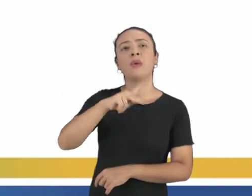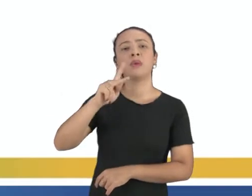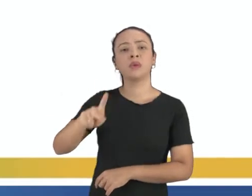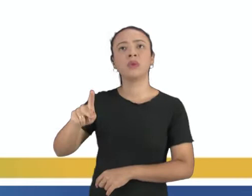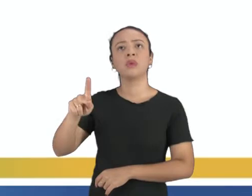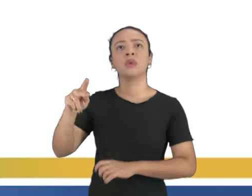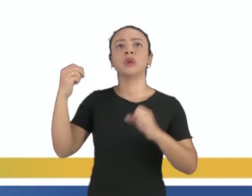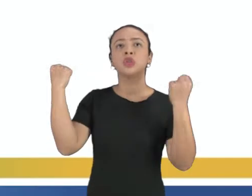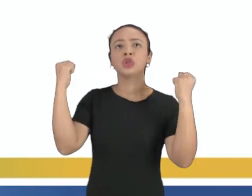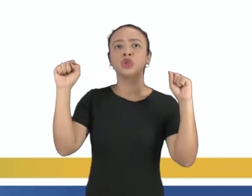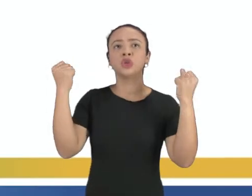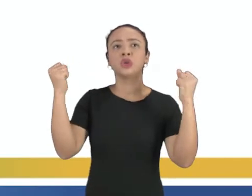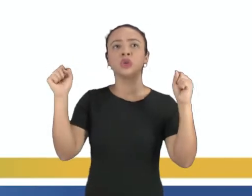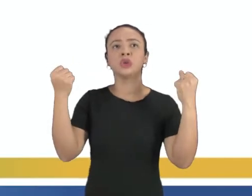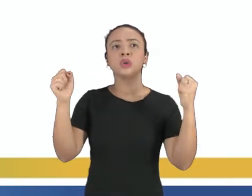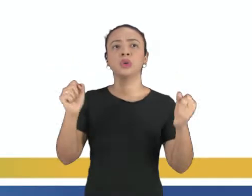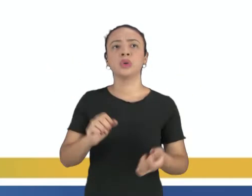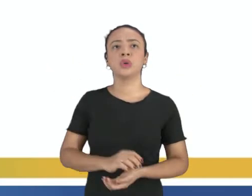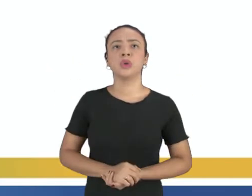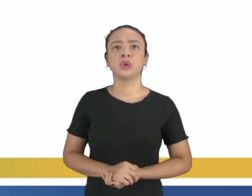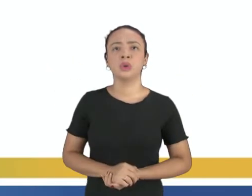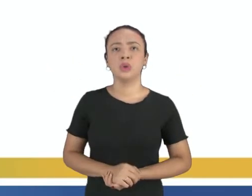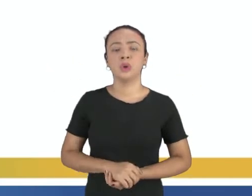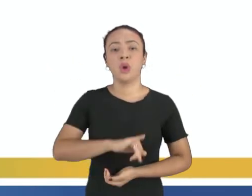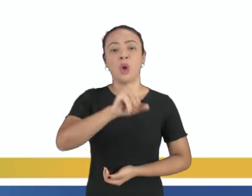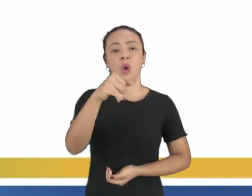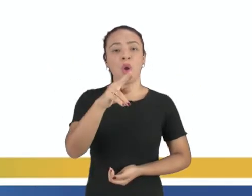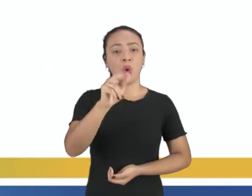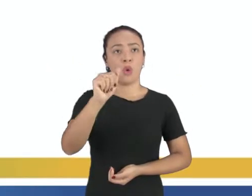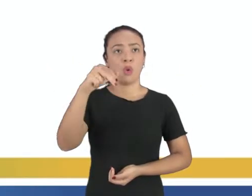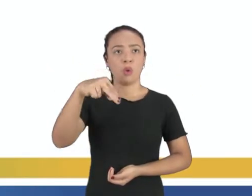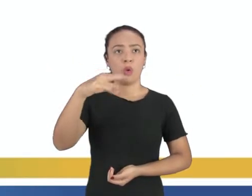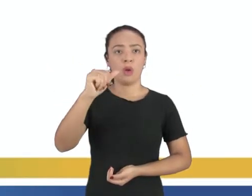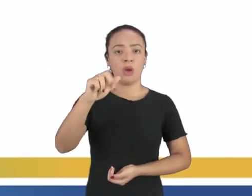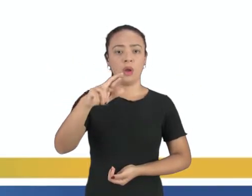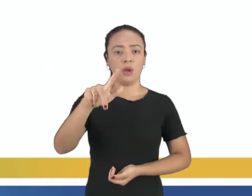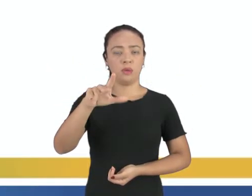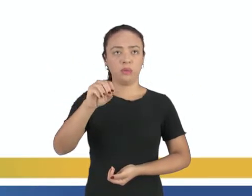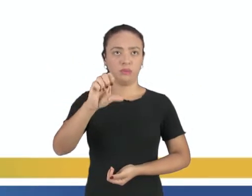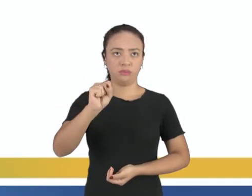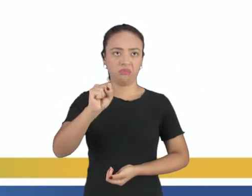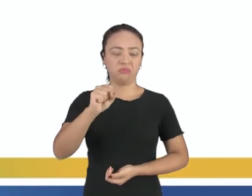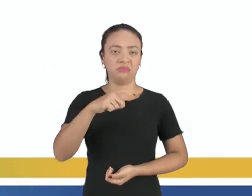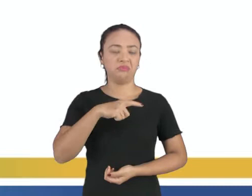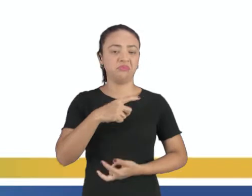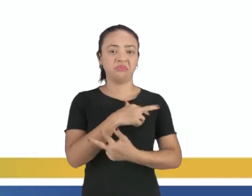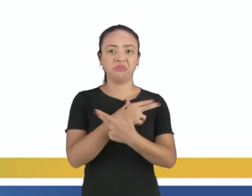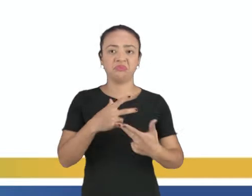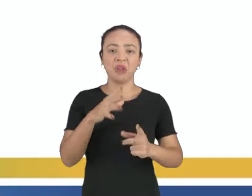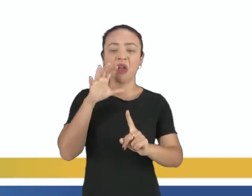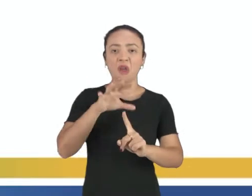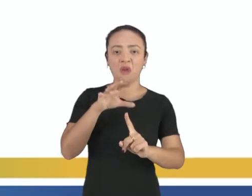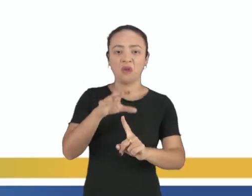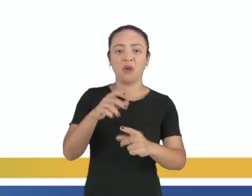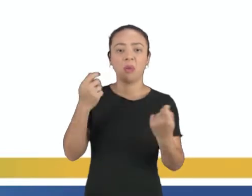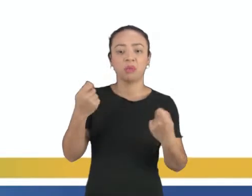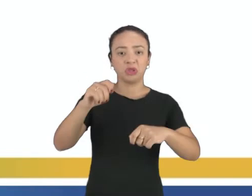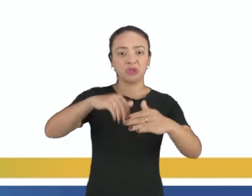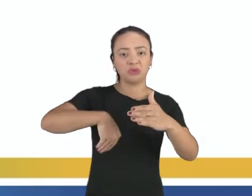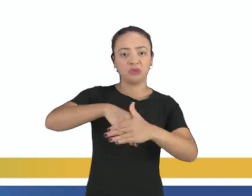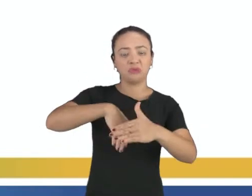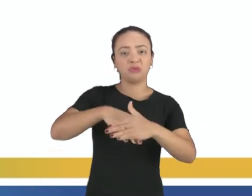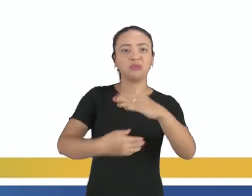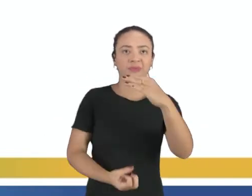de Educação Física, Juan Carlos Seriani Gravier. Muitos fatores foram determinantes para que o futsal